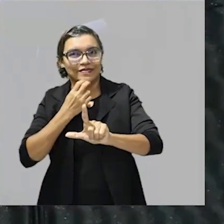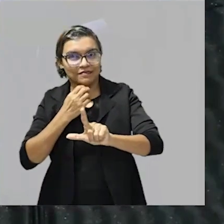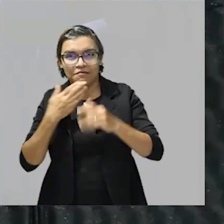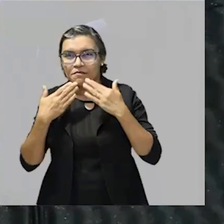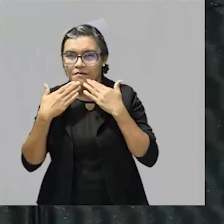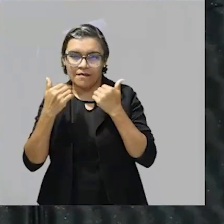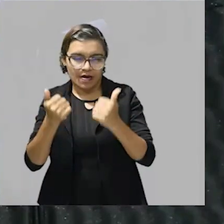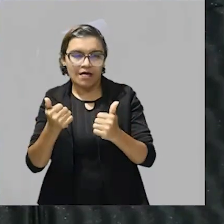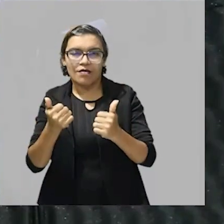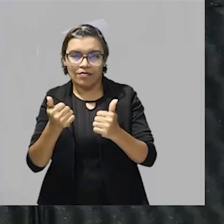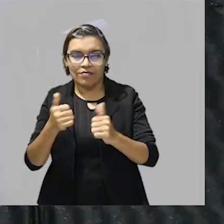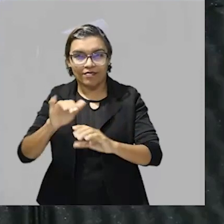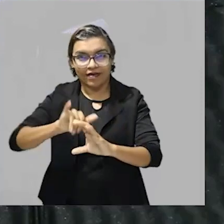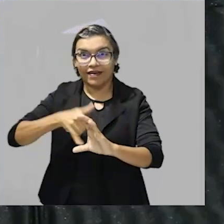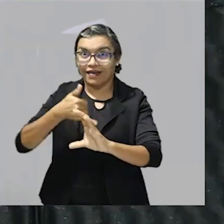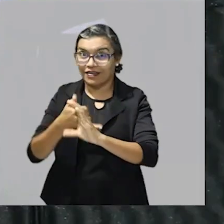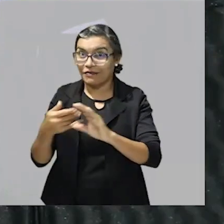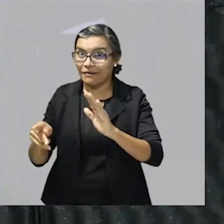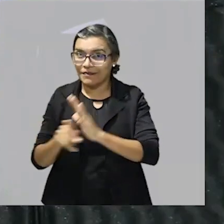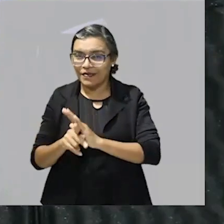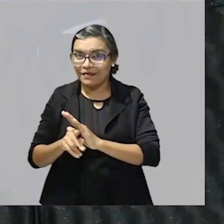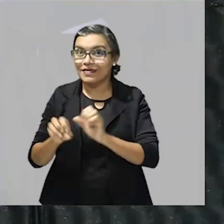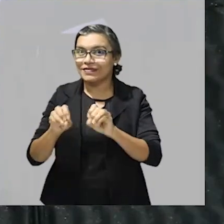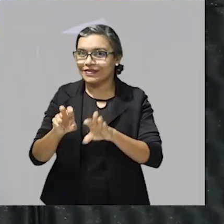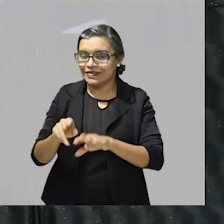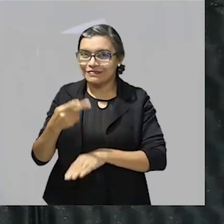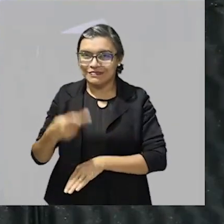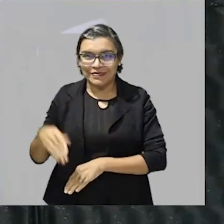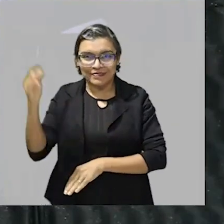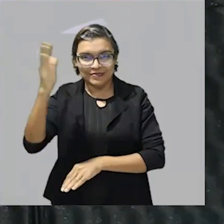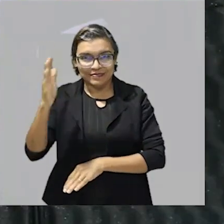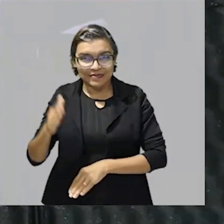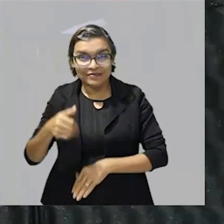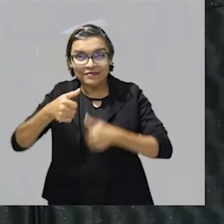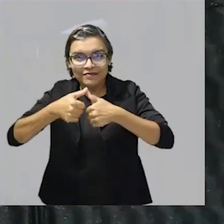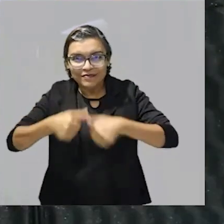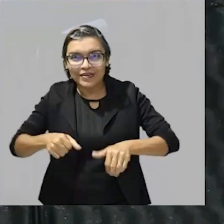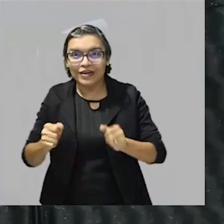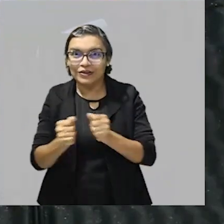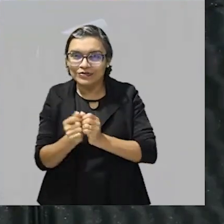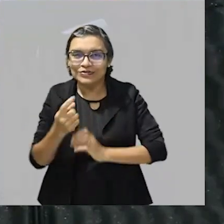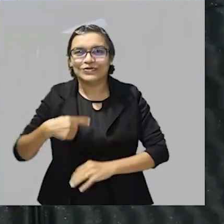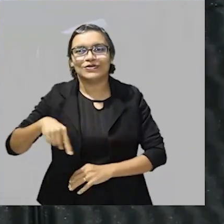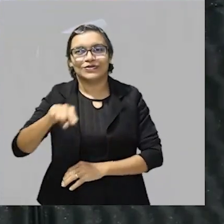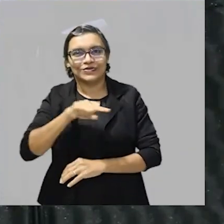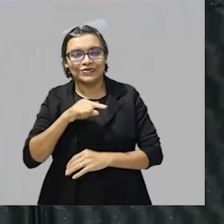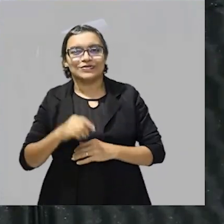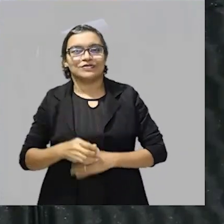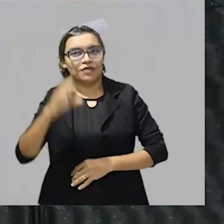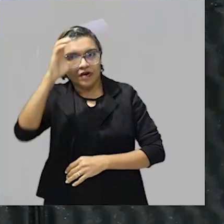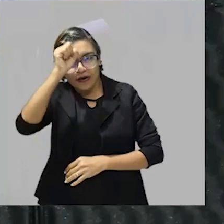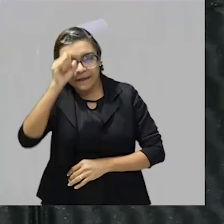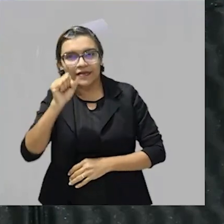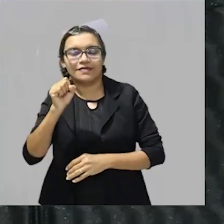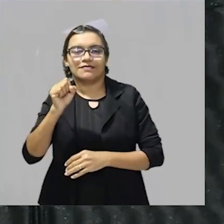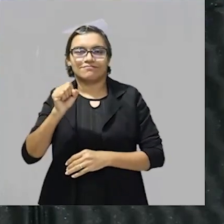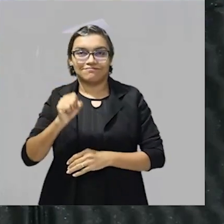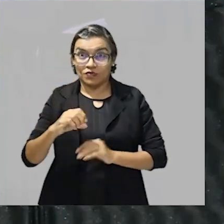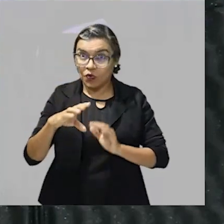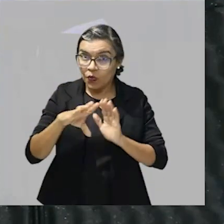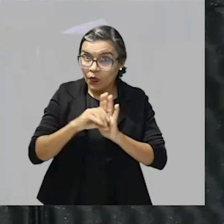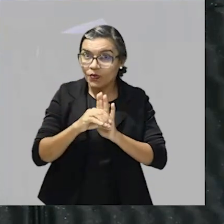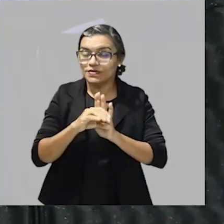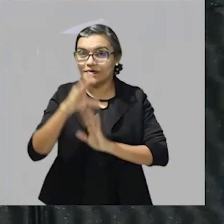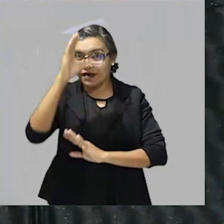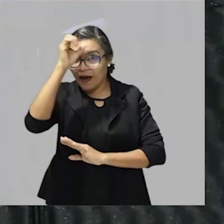o melhor canal de Educação do Brasil vai ficar conosco sim vai aprender vai rever conceitos